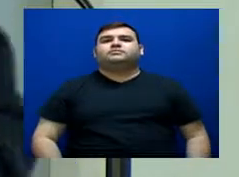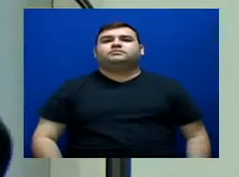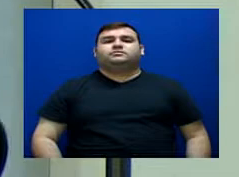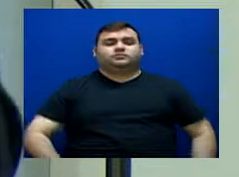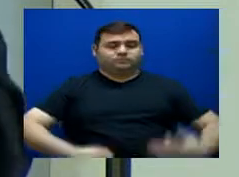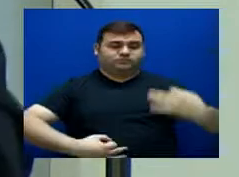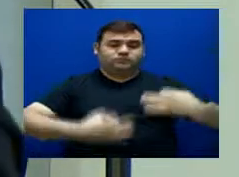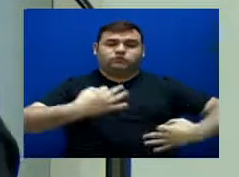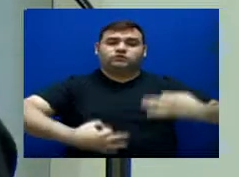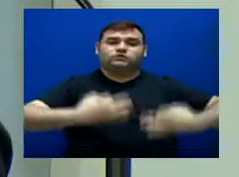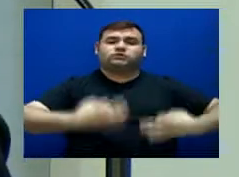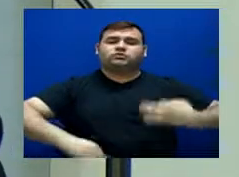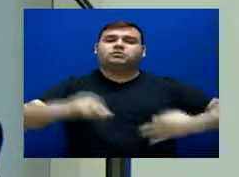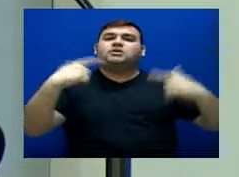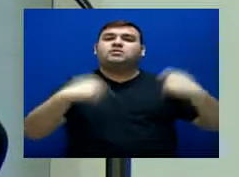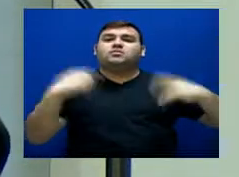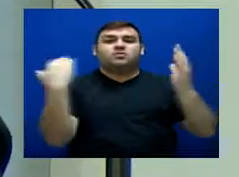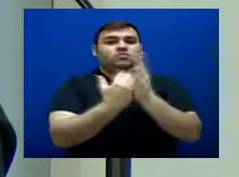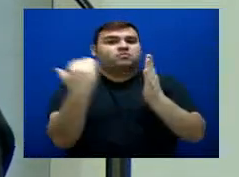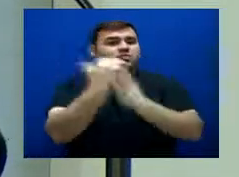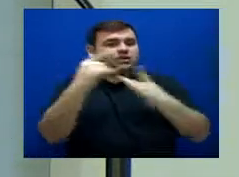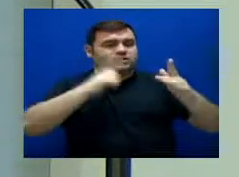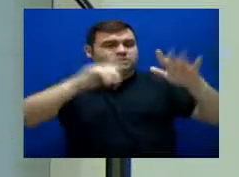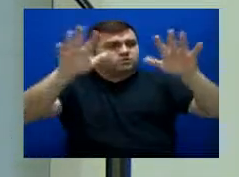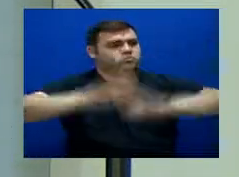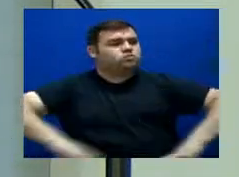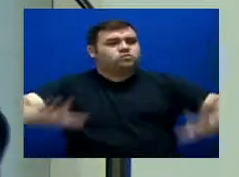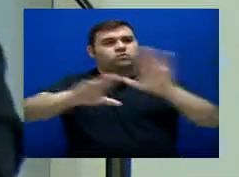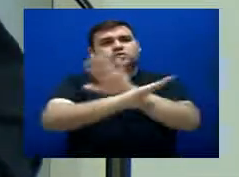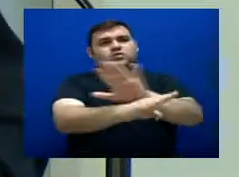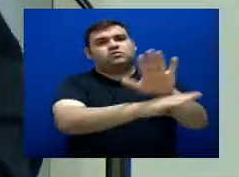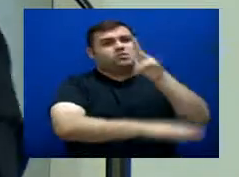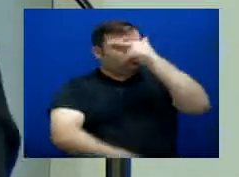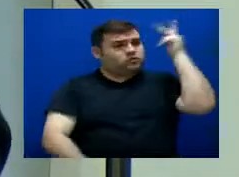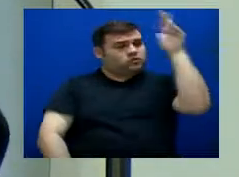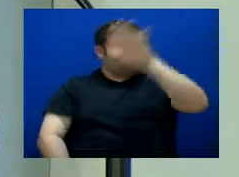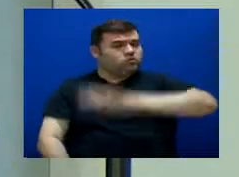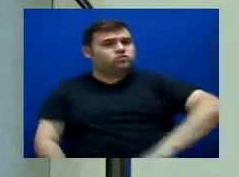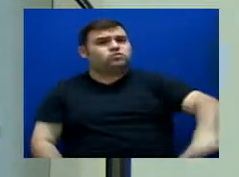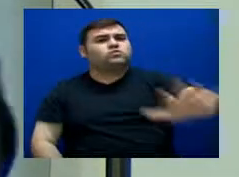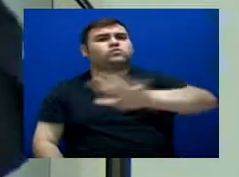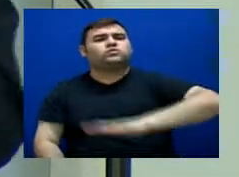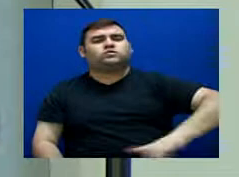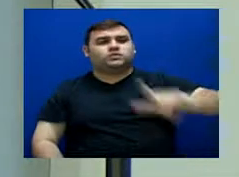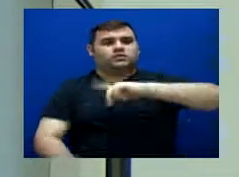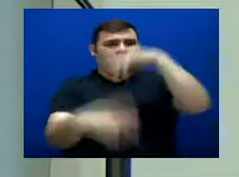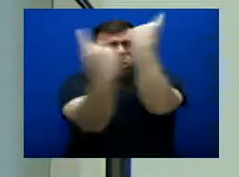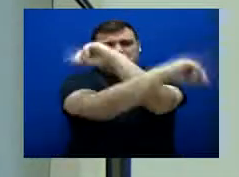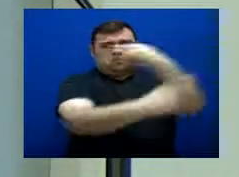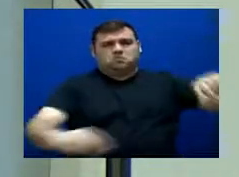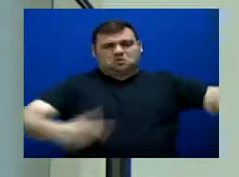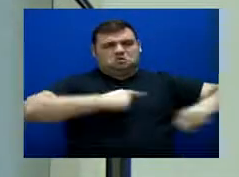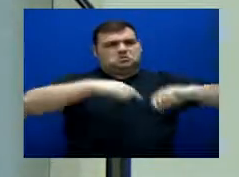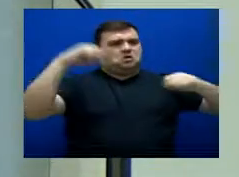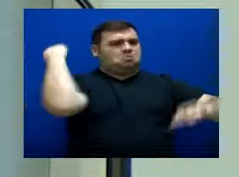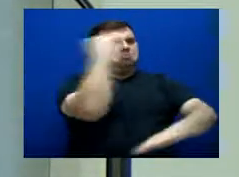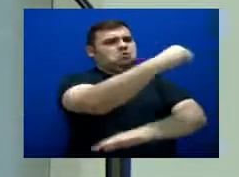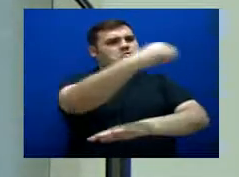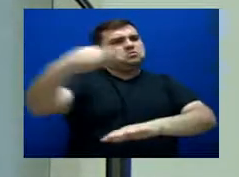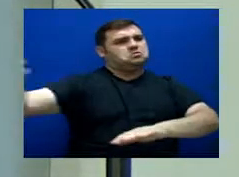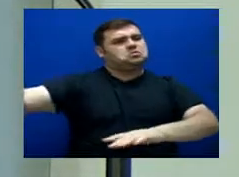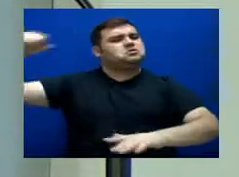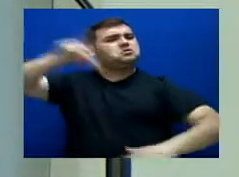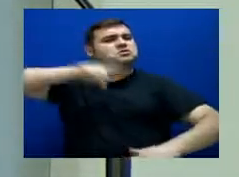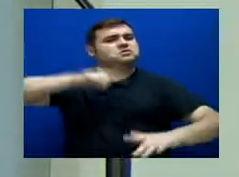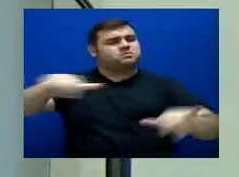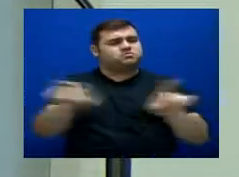A justiça, ela deve imperar em geral, em favor de todas as pessoas. E os macumbeiros matam